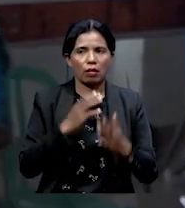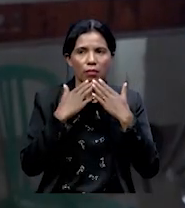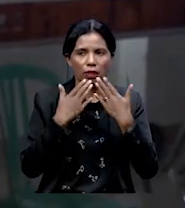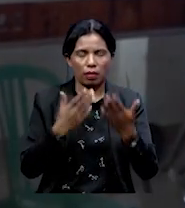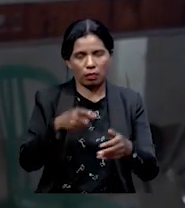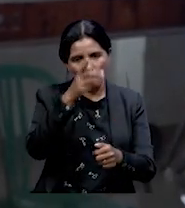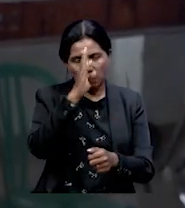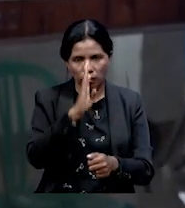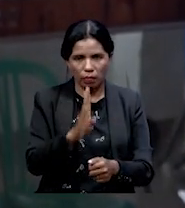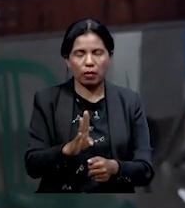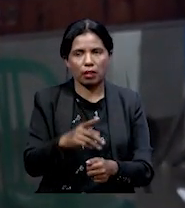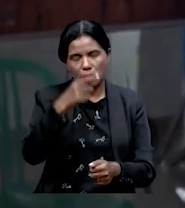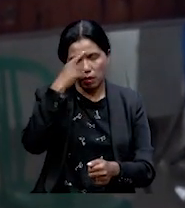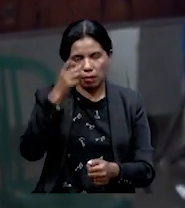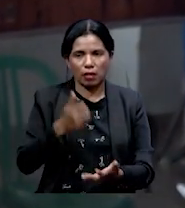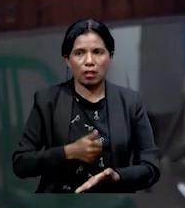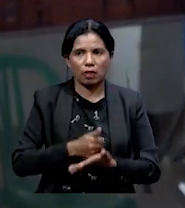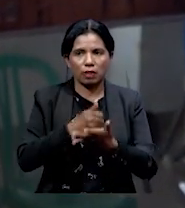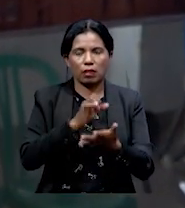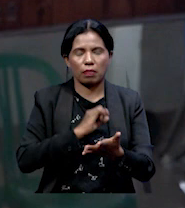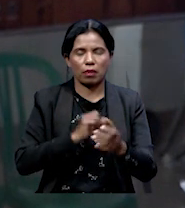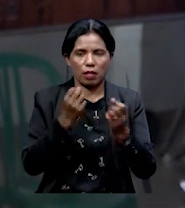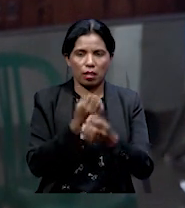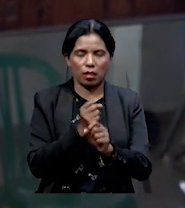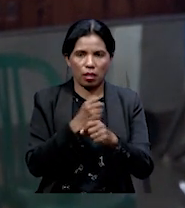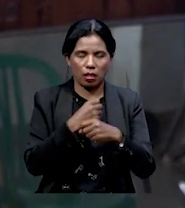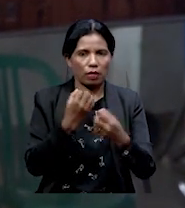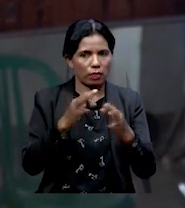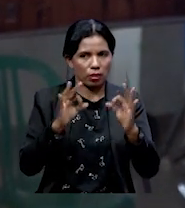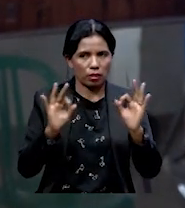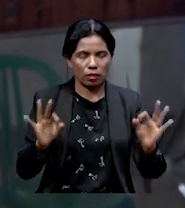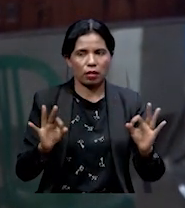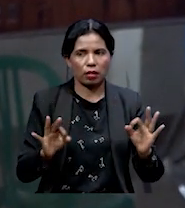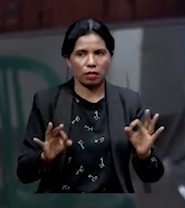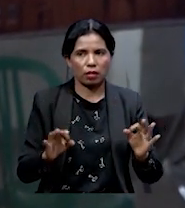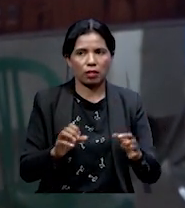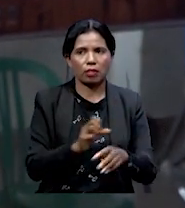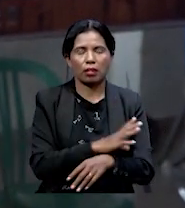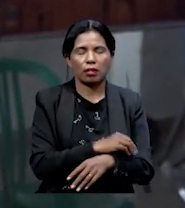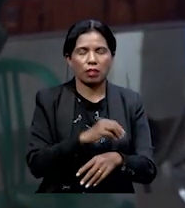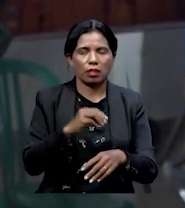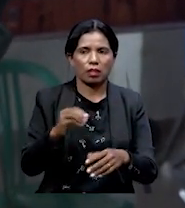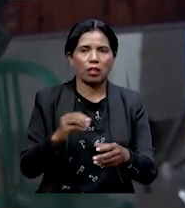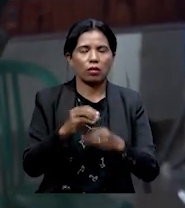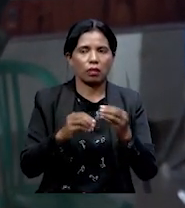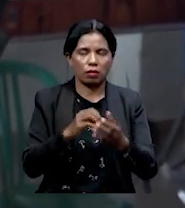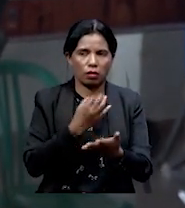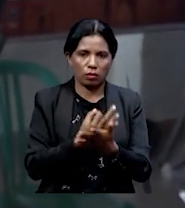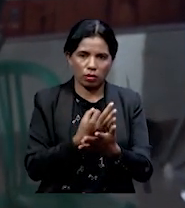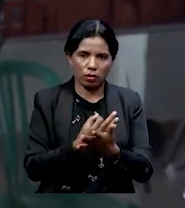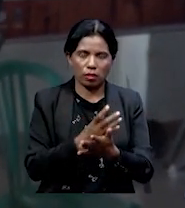meromak, tambah ya tulun hau bele finaliza hau ni estudo ya master, manajemen ya proses